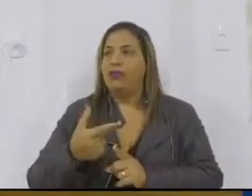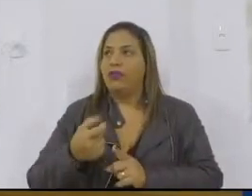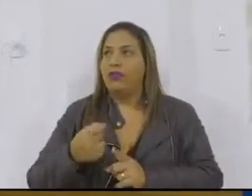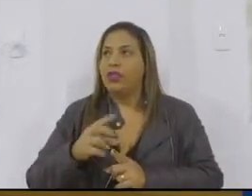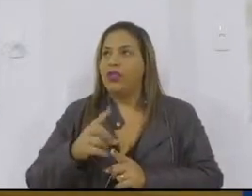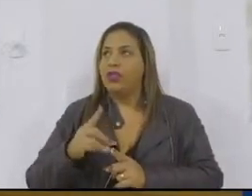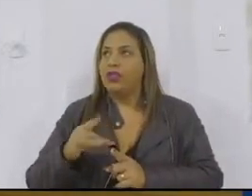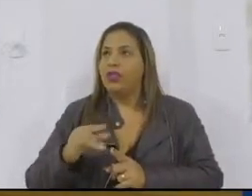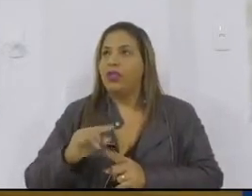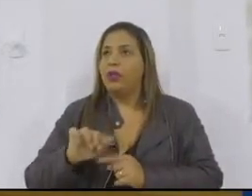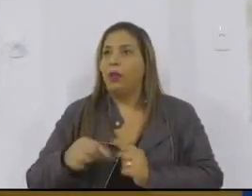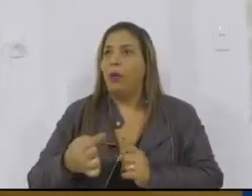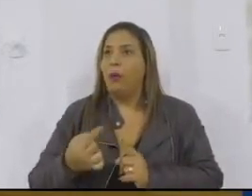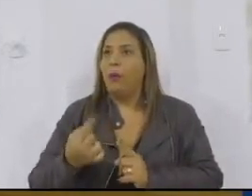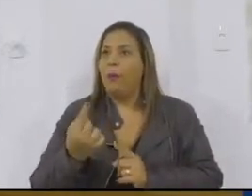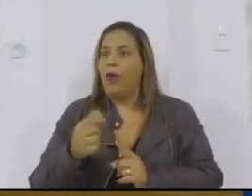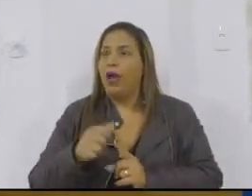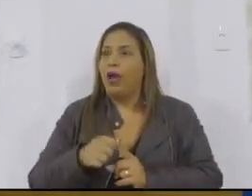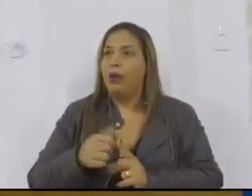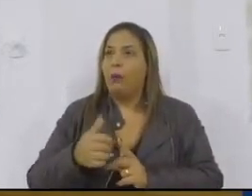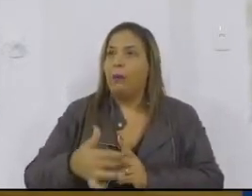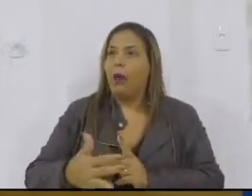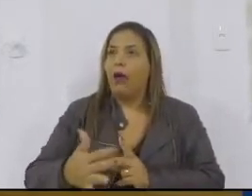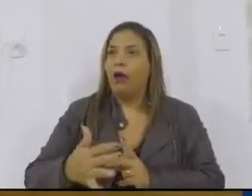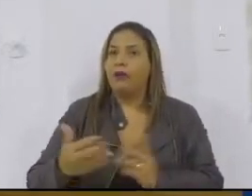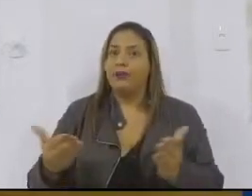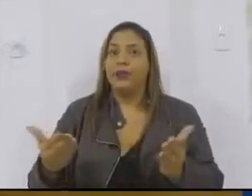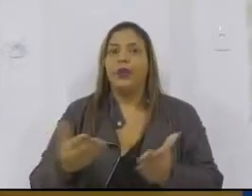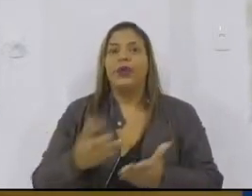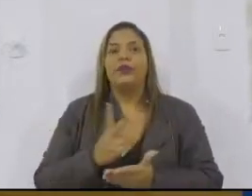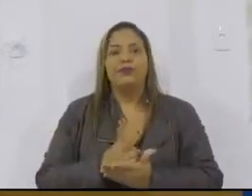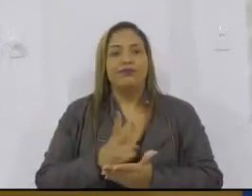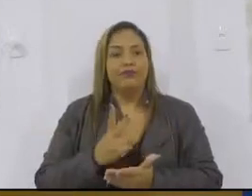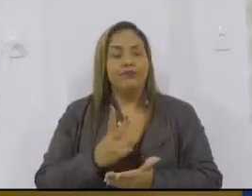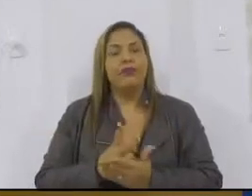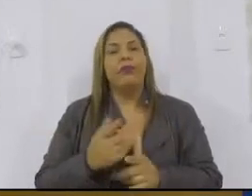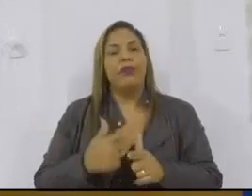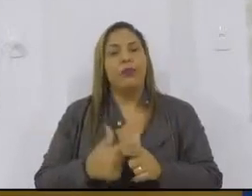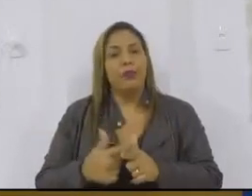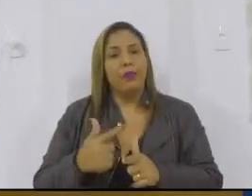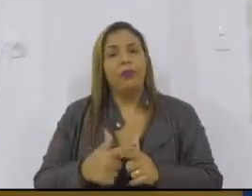depois foi para um mês e pouco, e hoje continua a mesma situação.